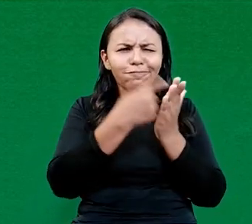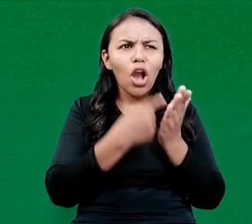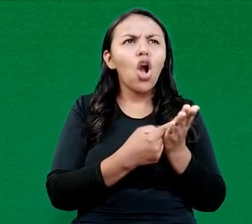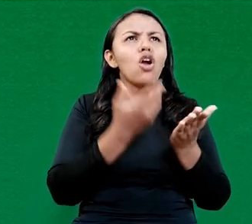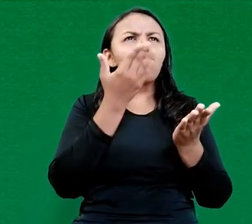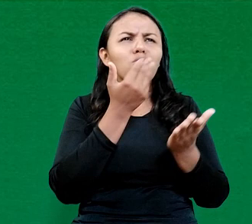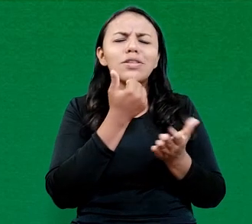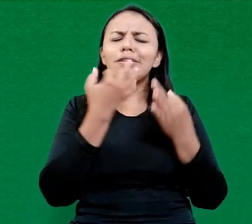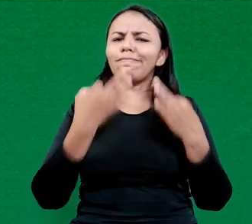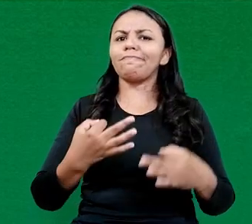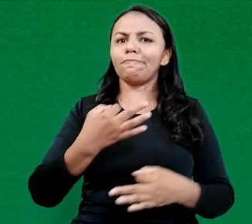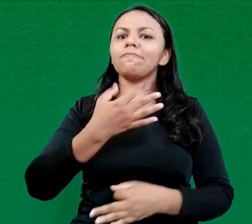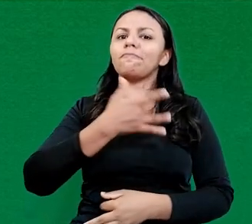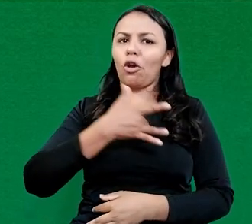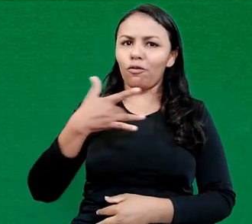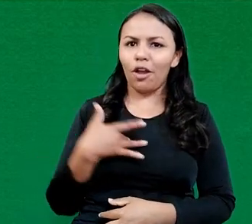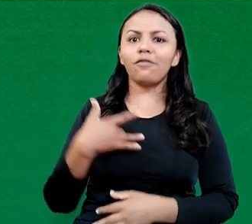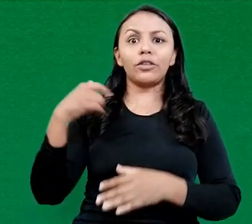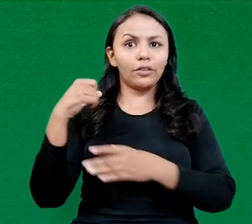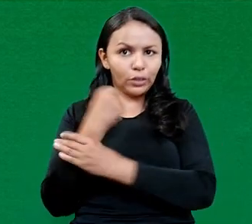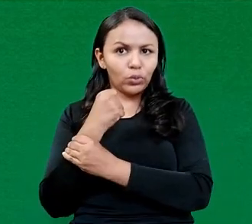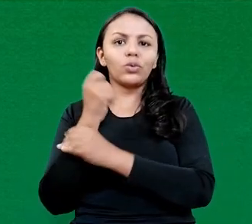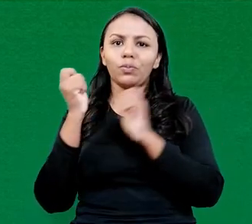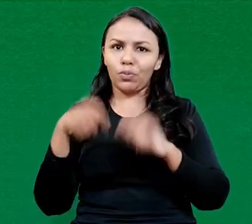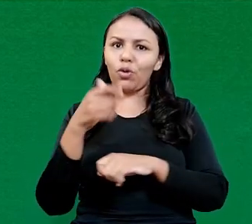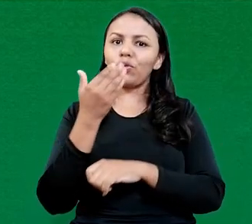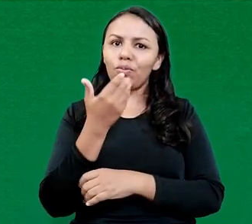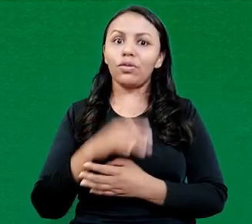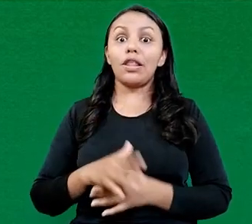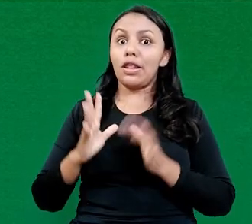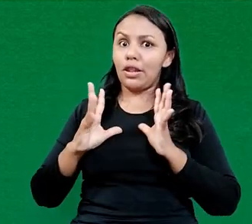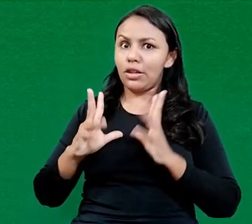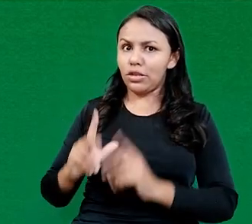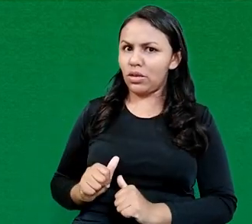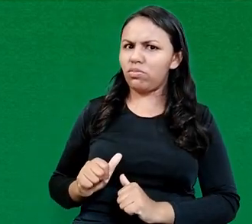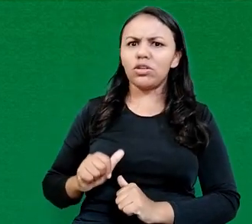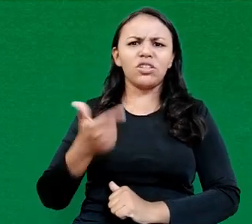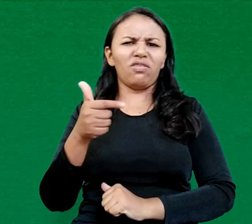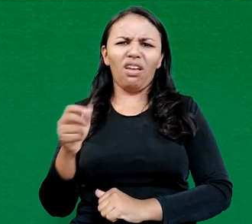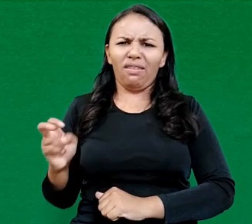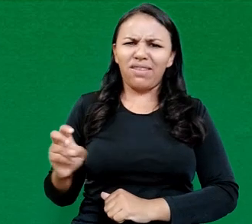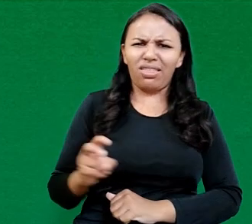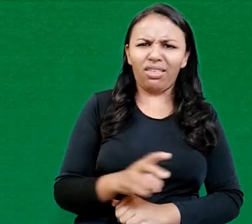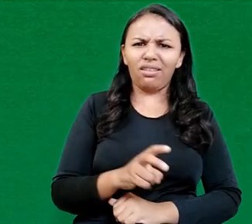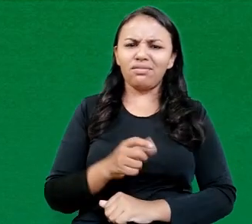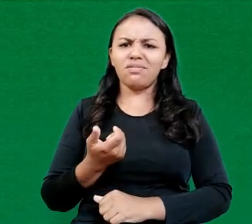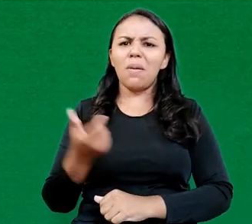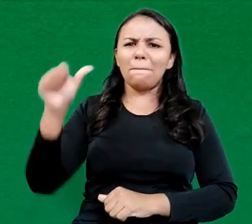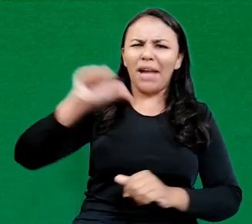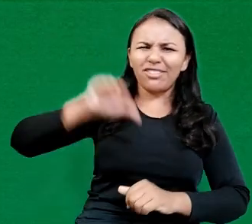alimentos saudáveis e seguros para o consumo, alimentos limpos, isentos de venenos, de